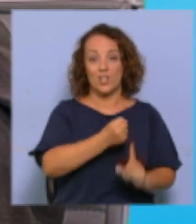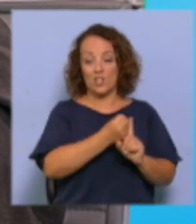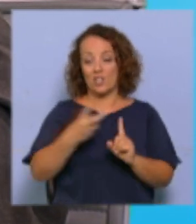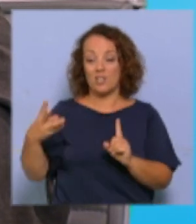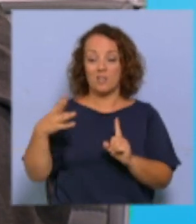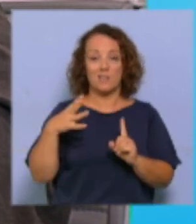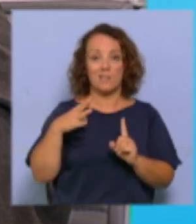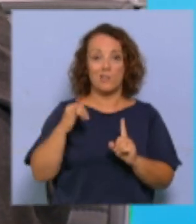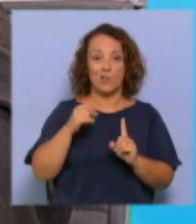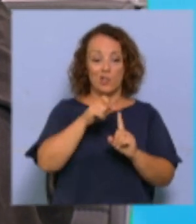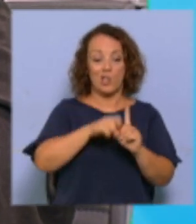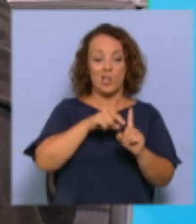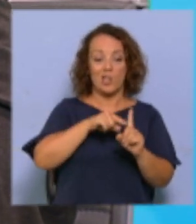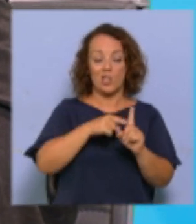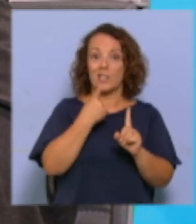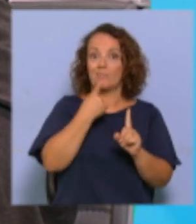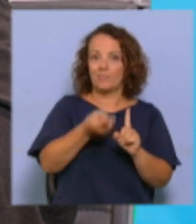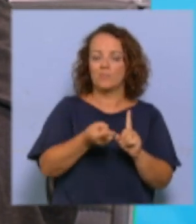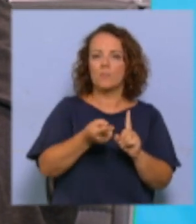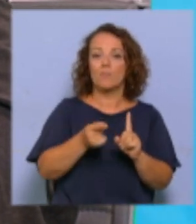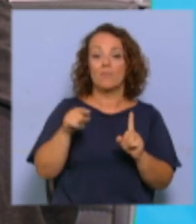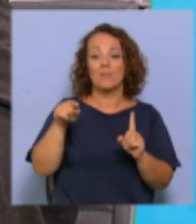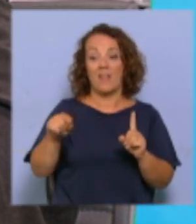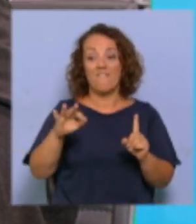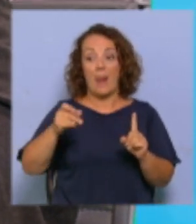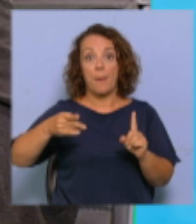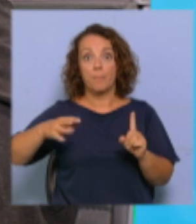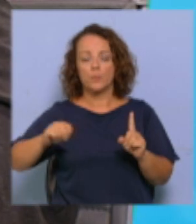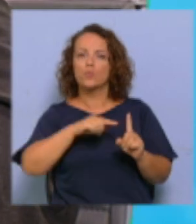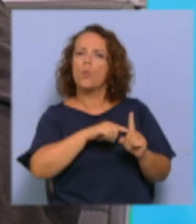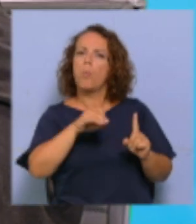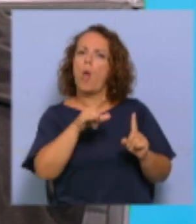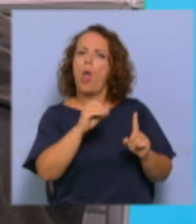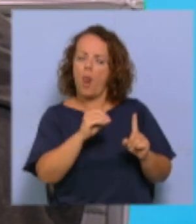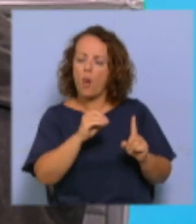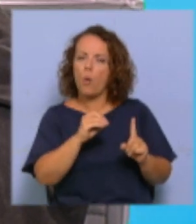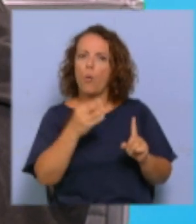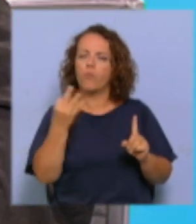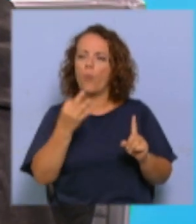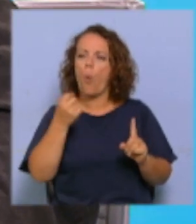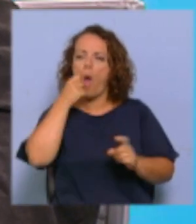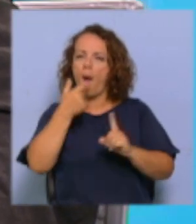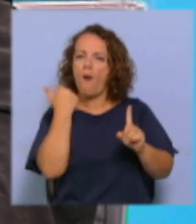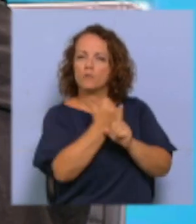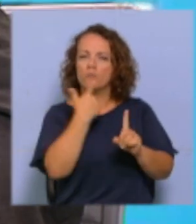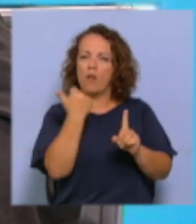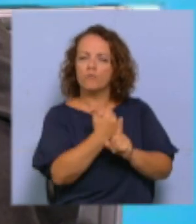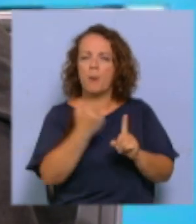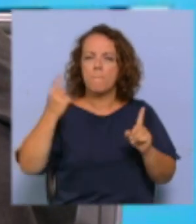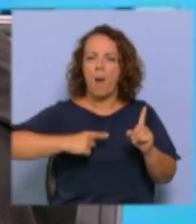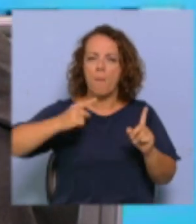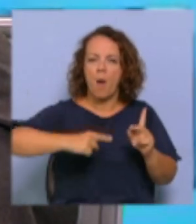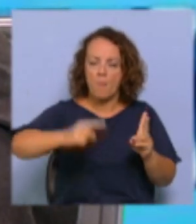porque em Filipos, Paulo teve de superar diversas ciladas que lhe armaram. E ele quer afirmar